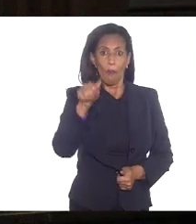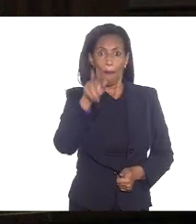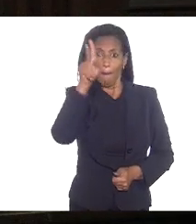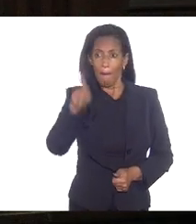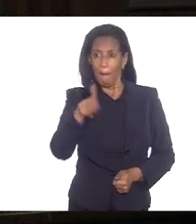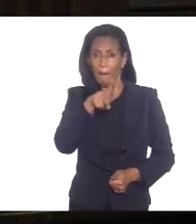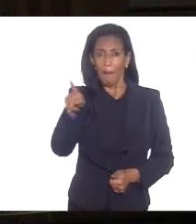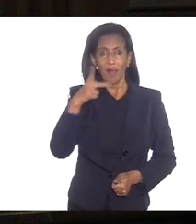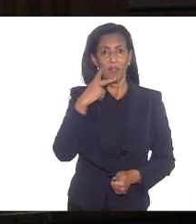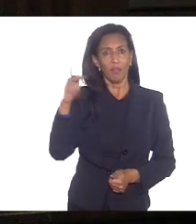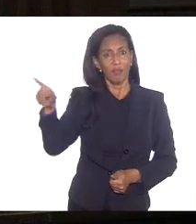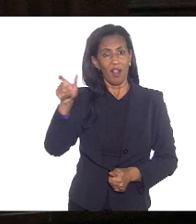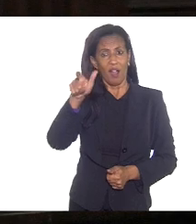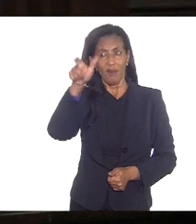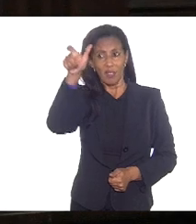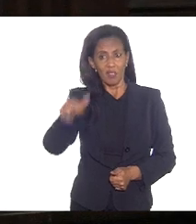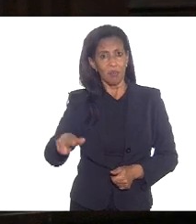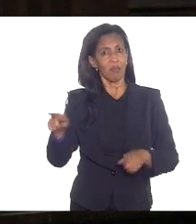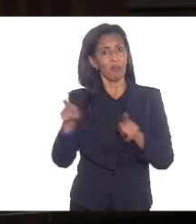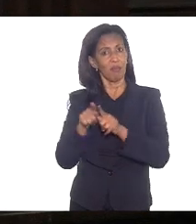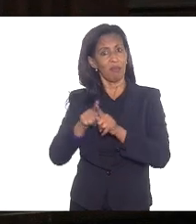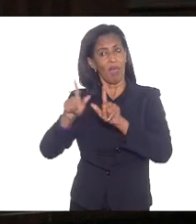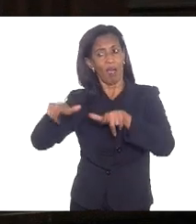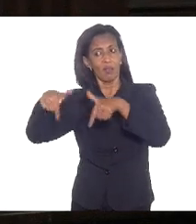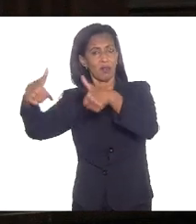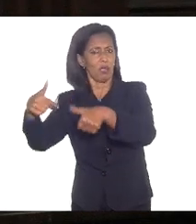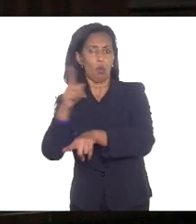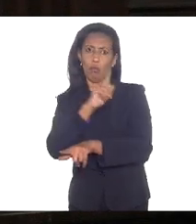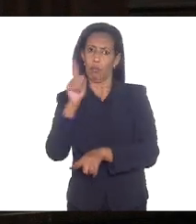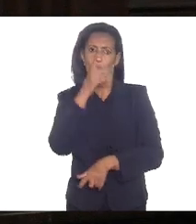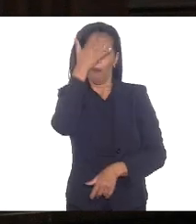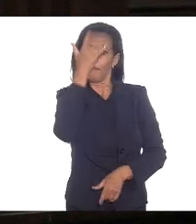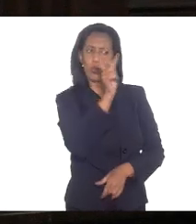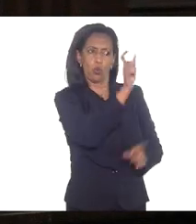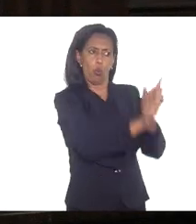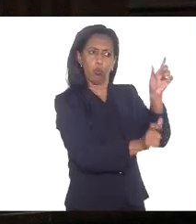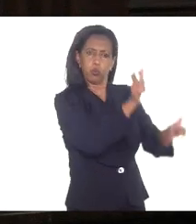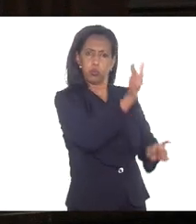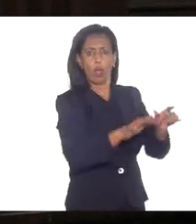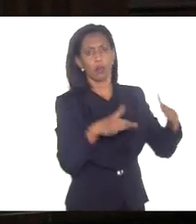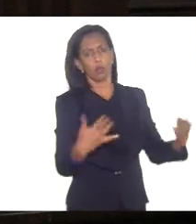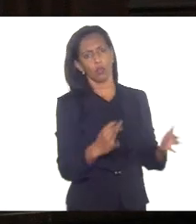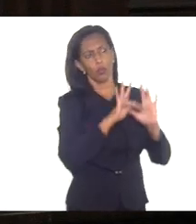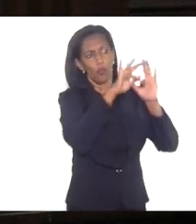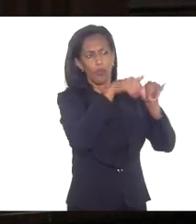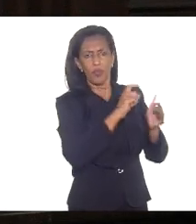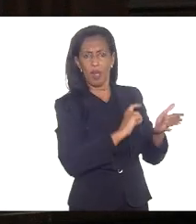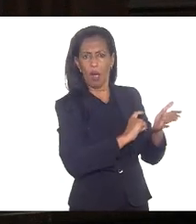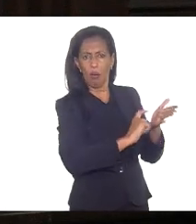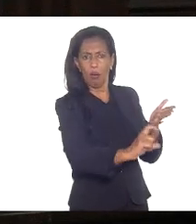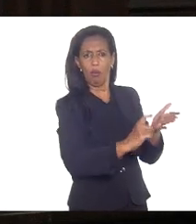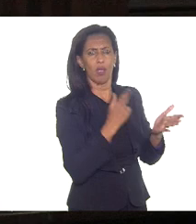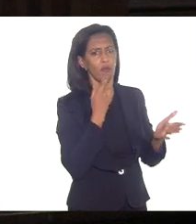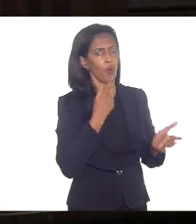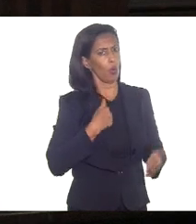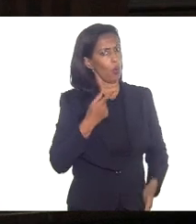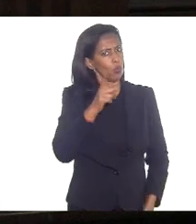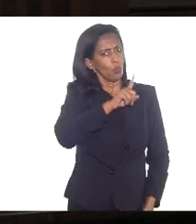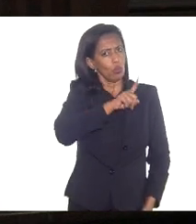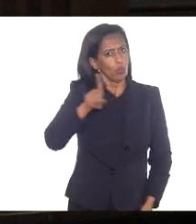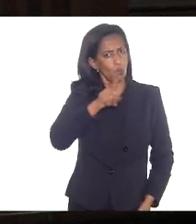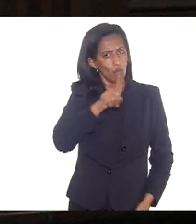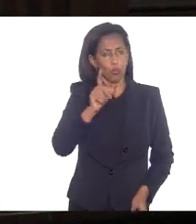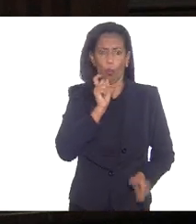conduta e não a pessoas. Tanto que no final da carta, ele ressaltou não